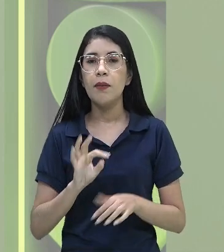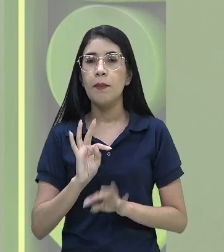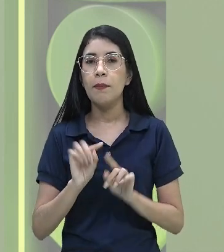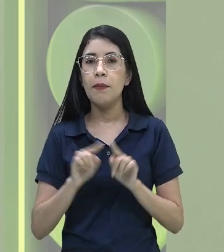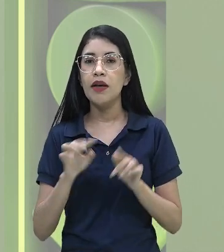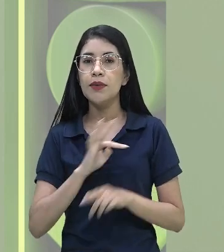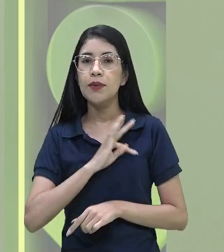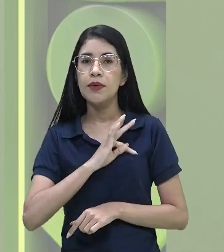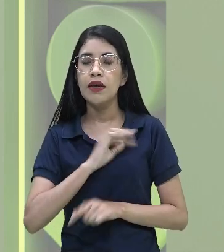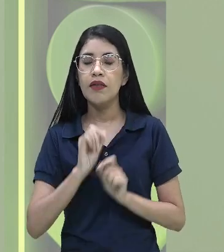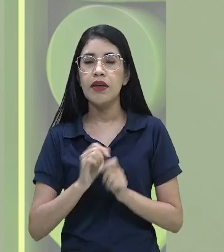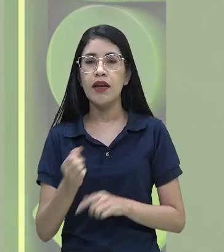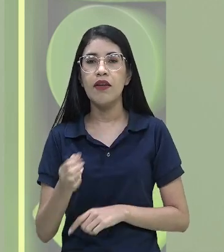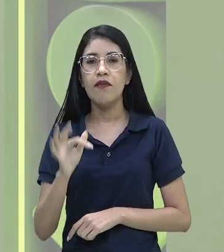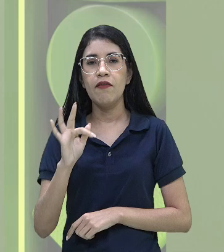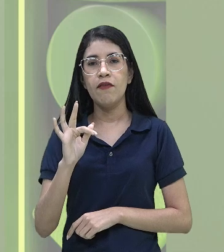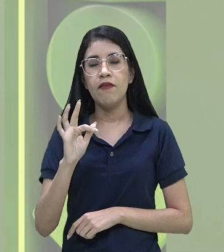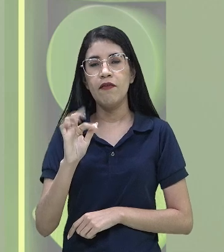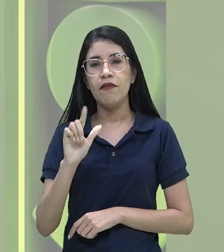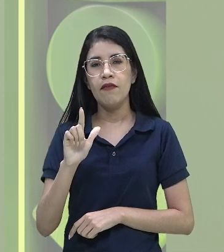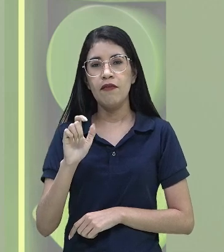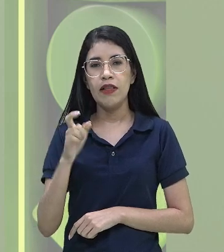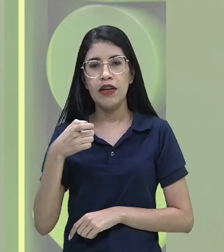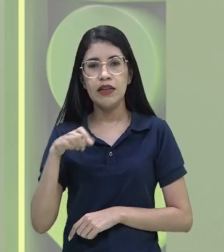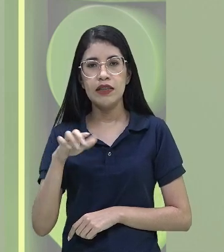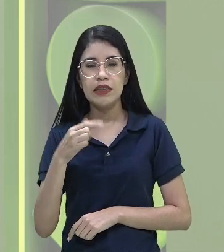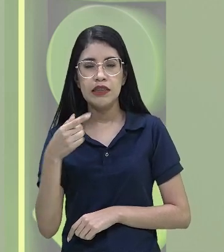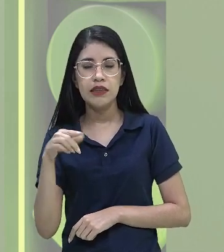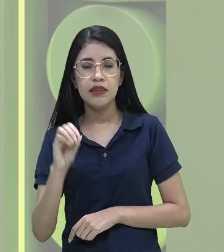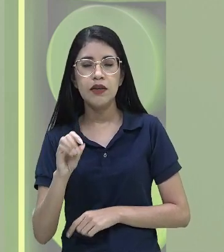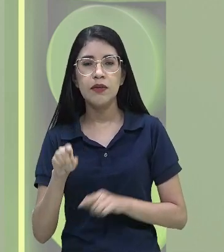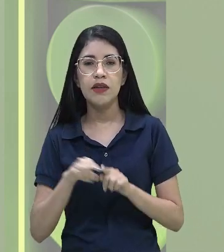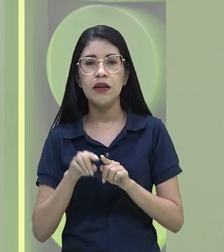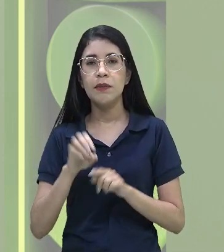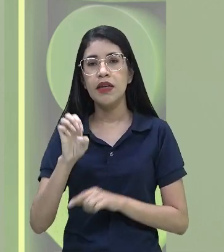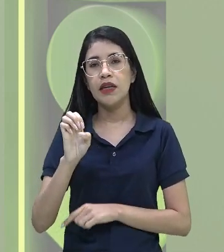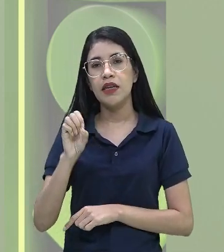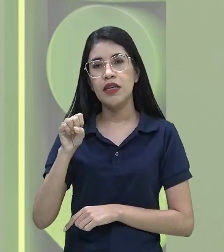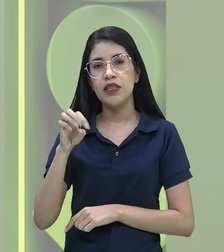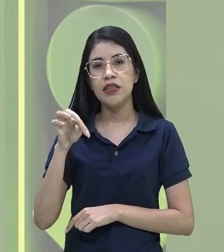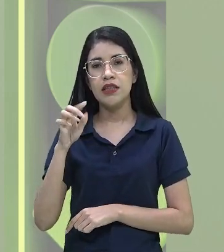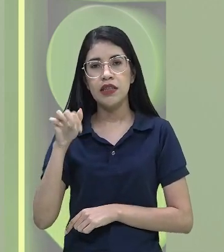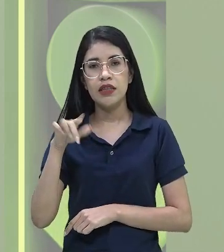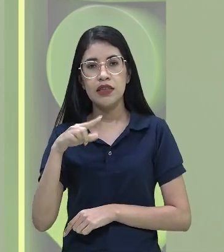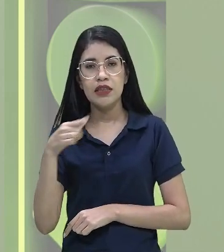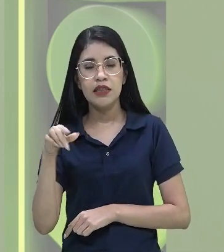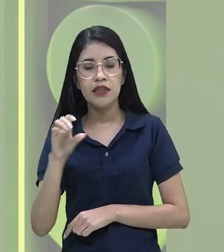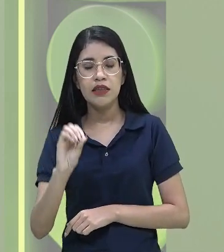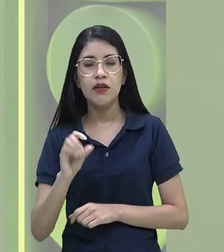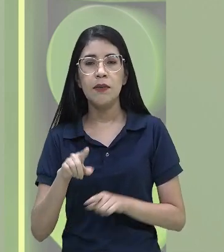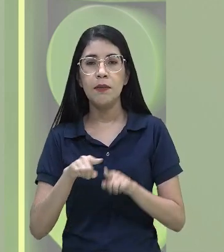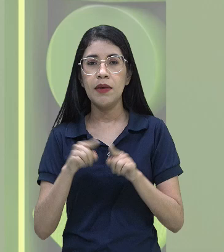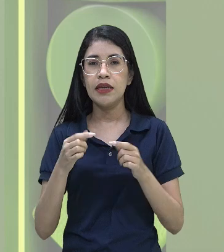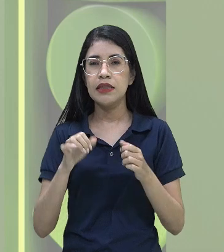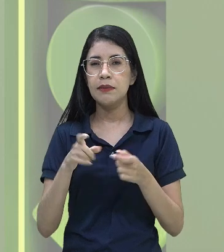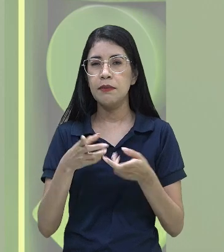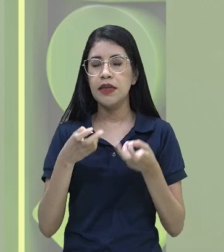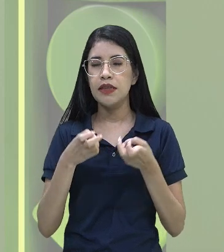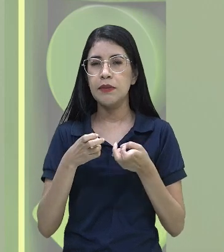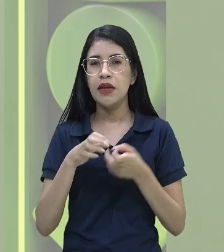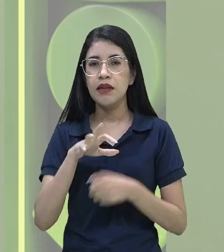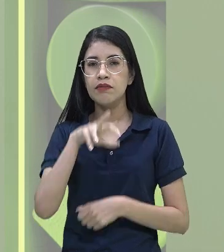de flexão e extensão do nosso músculo, nós temos contração muscular. Se nós observarmos a nossa